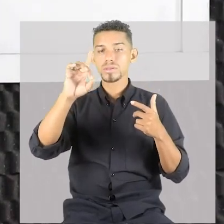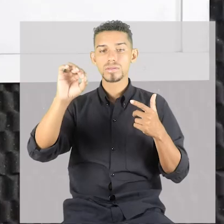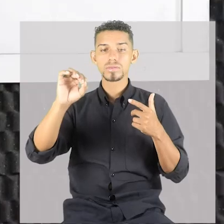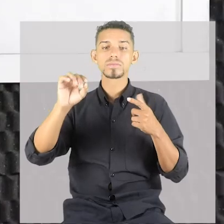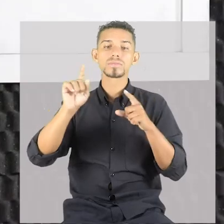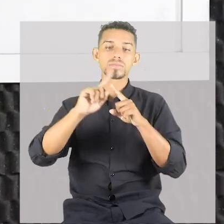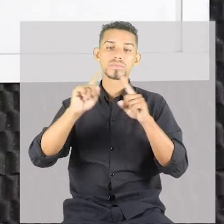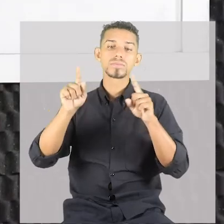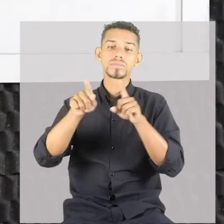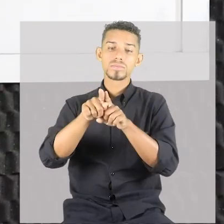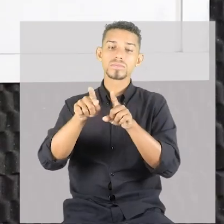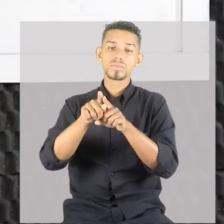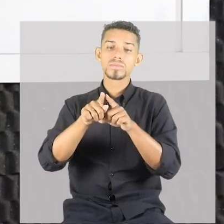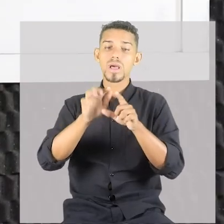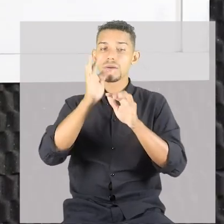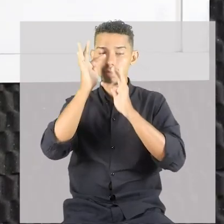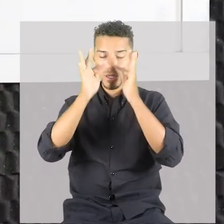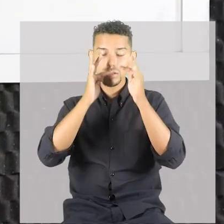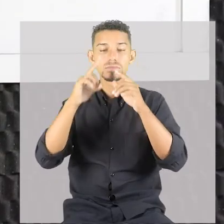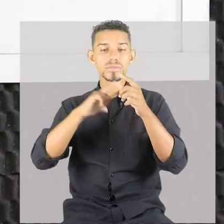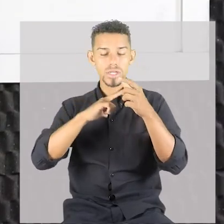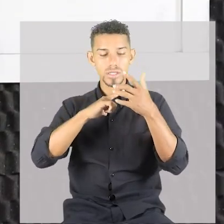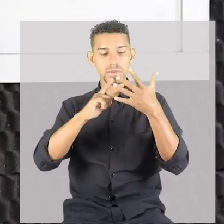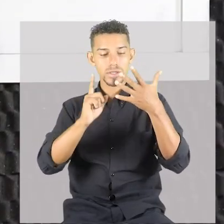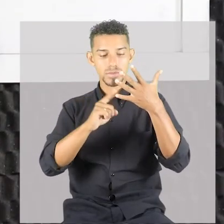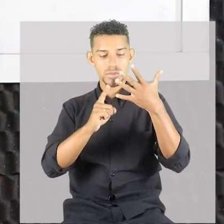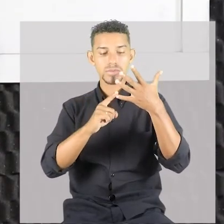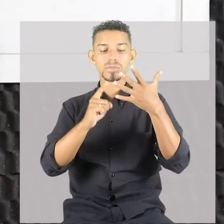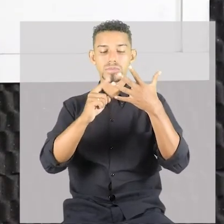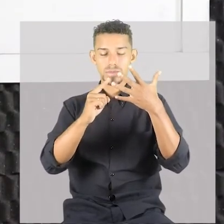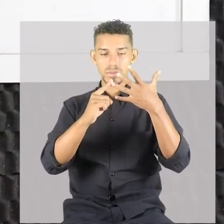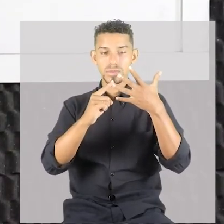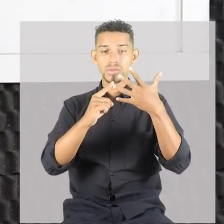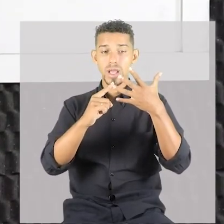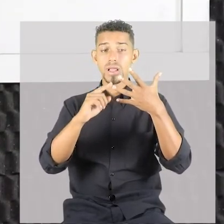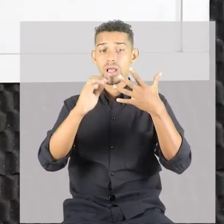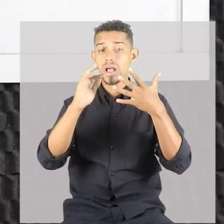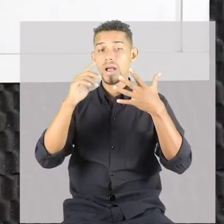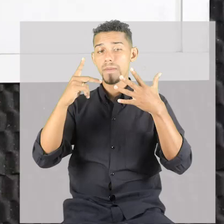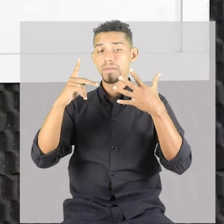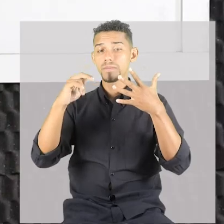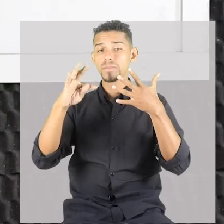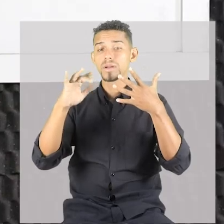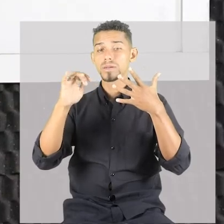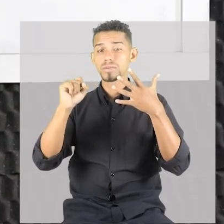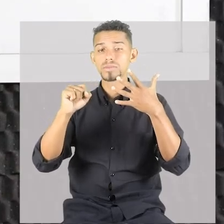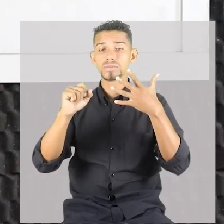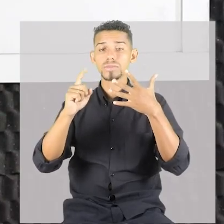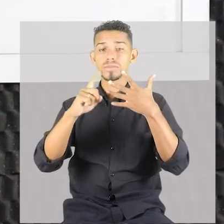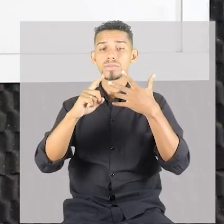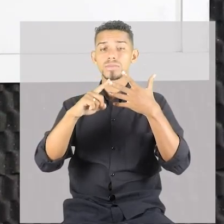plantas também têm tecidos. Inclusive, os tecidos animais, eles são estudados em um conteúdo que a gente chama de